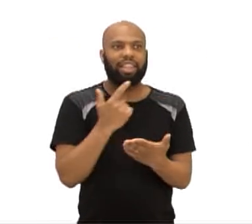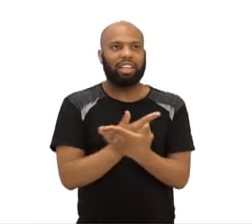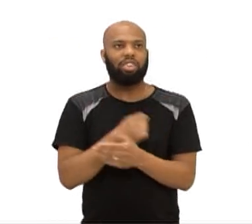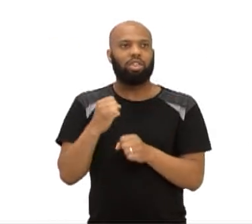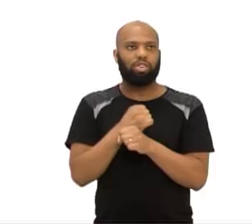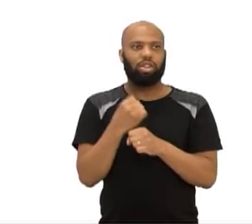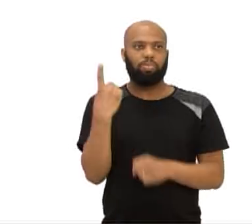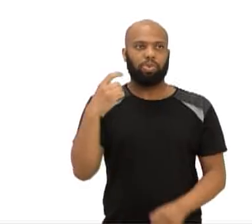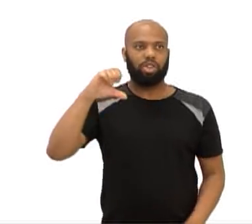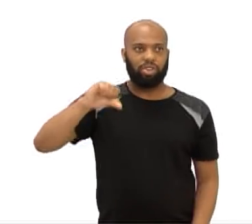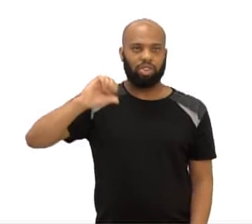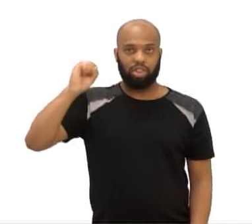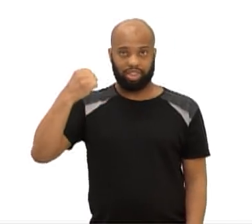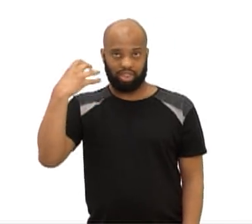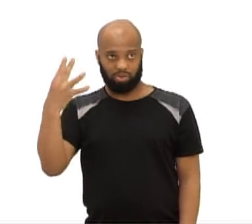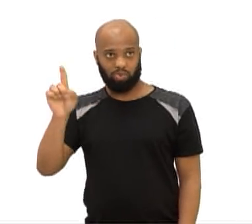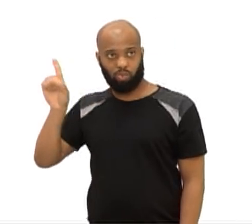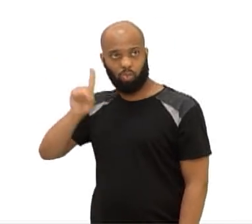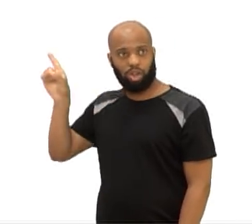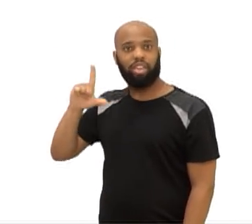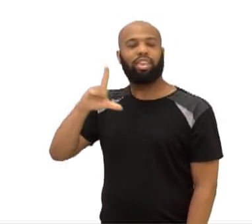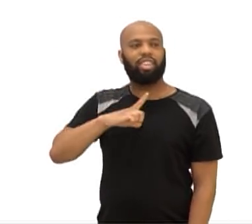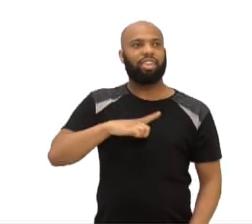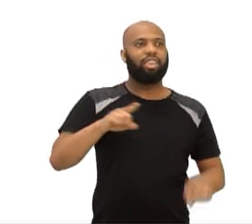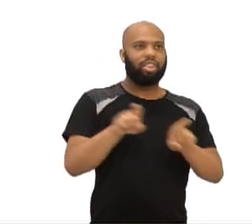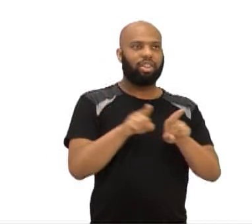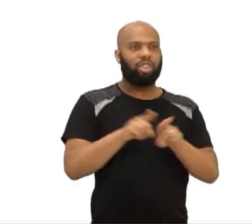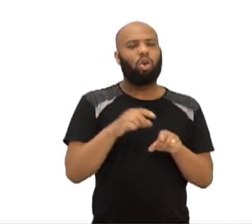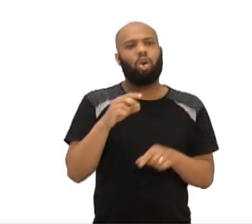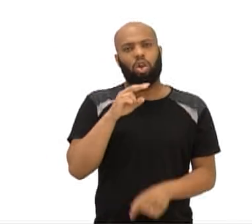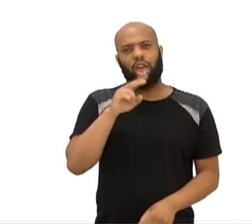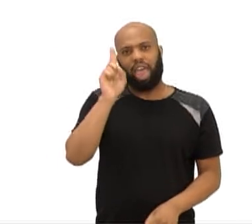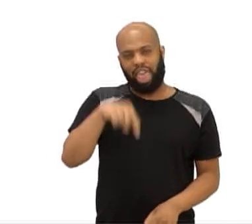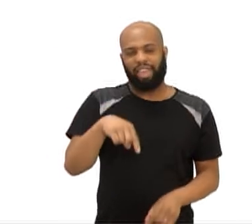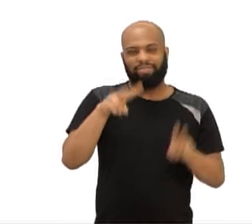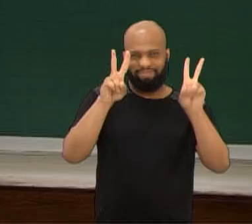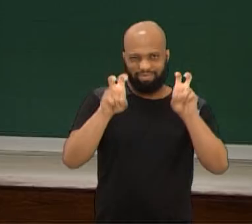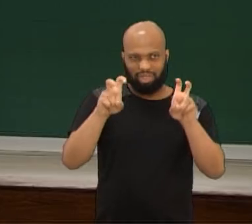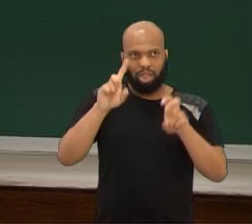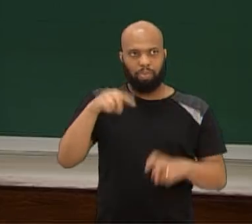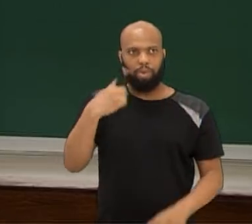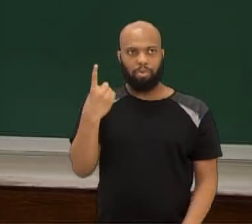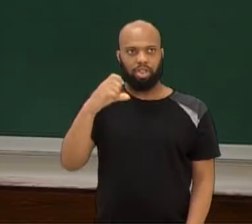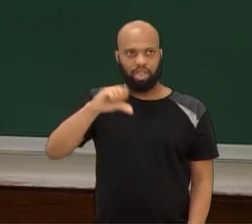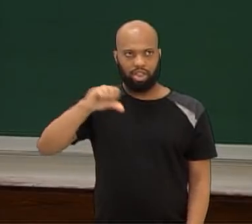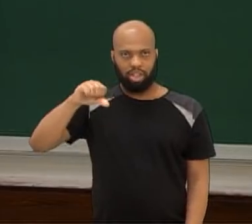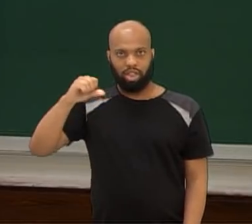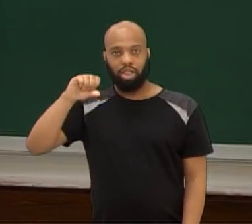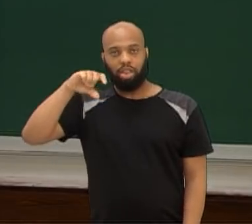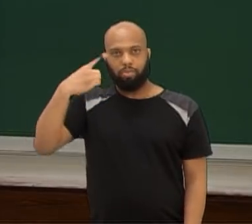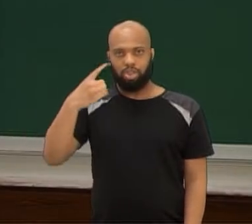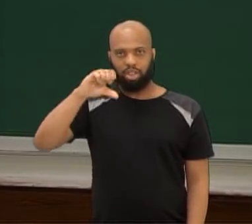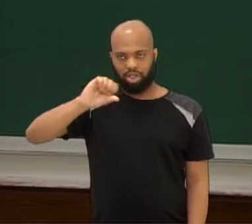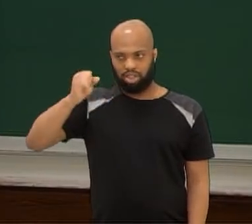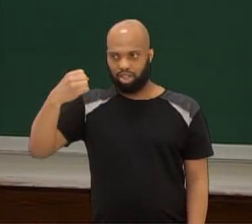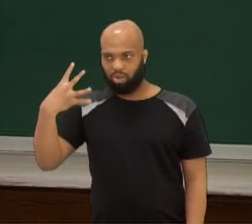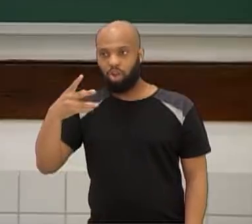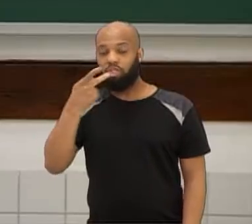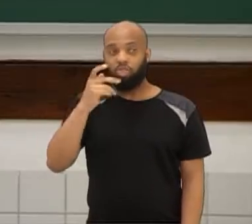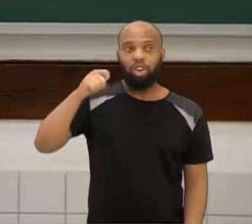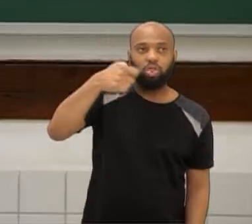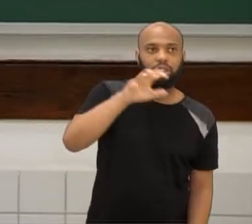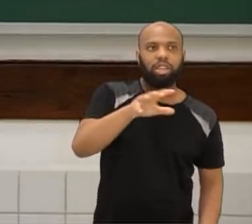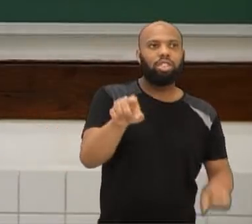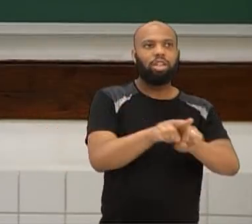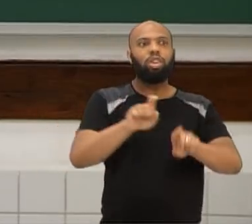de 1984, o livro chama mesmo 1984, George Orwell, que fala um pouco dessa